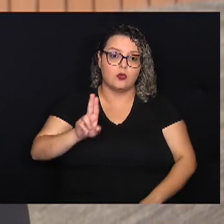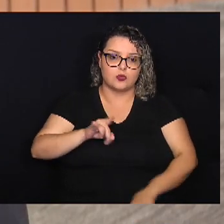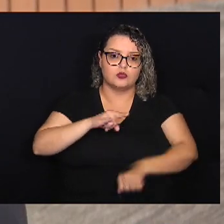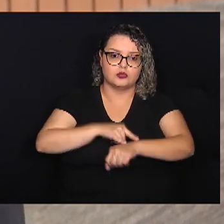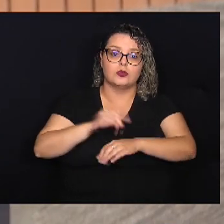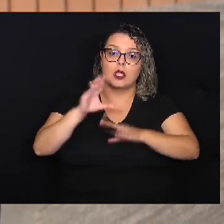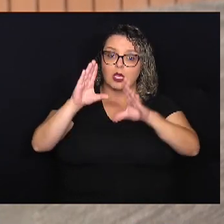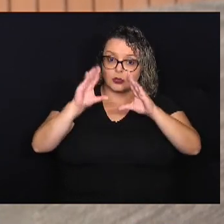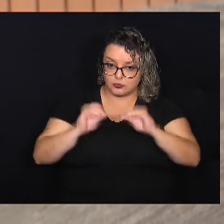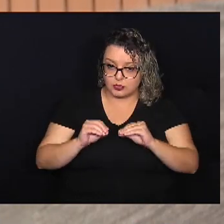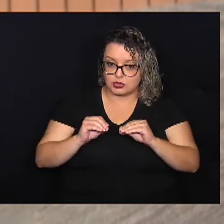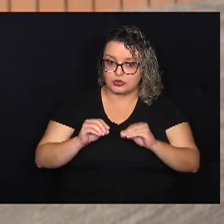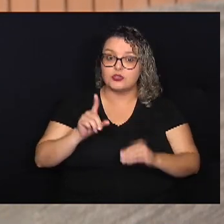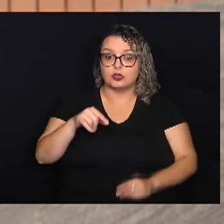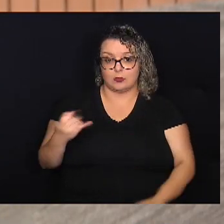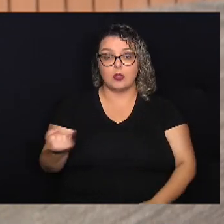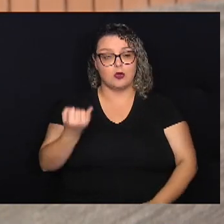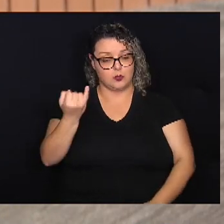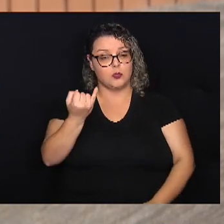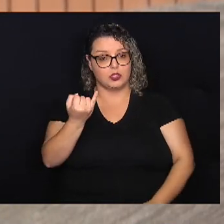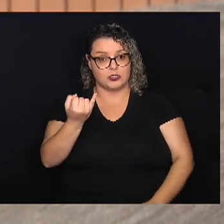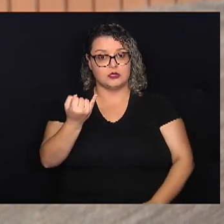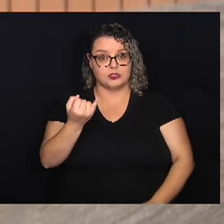noturno. Então, é muito importante que